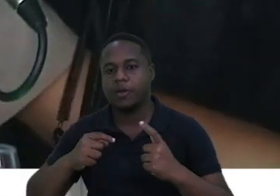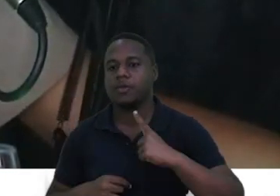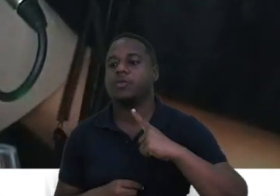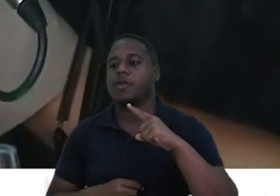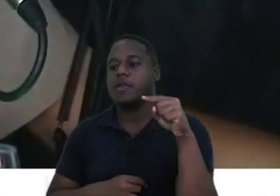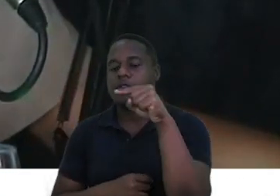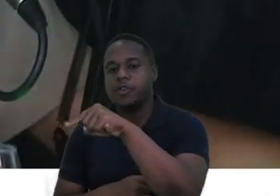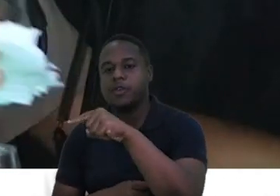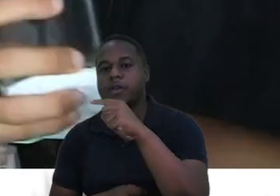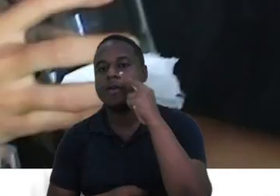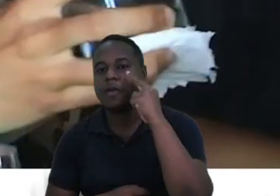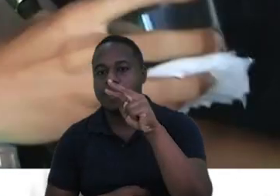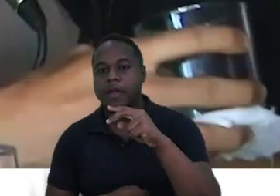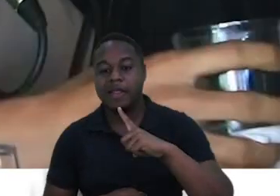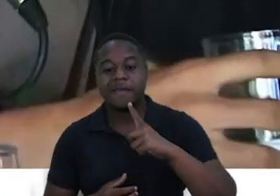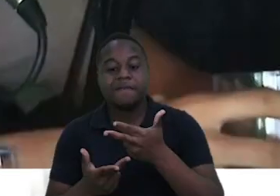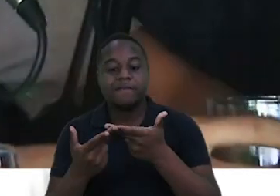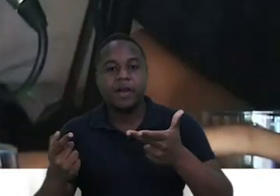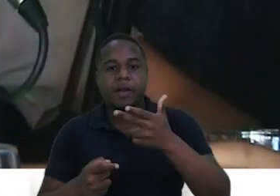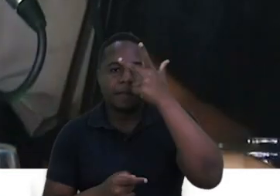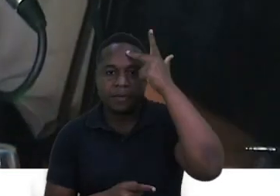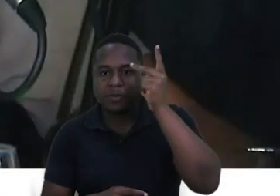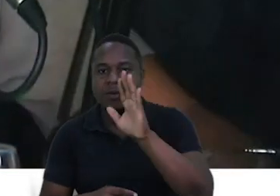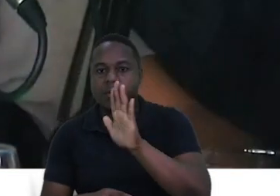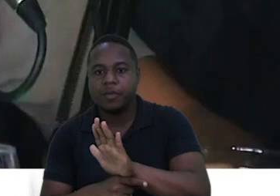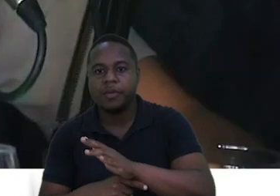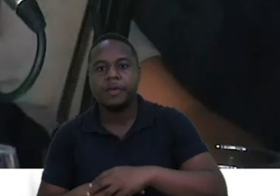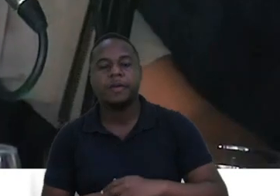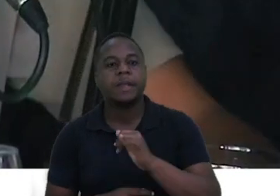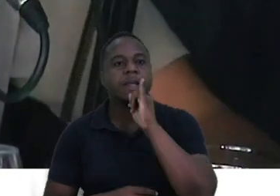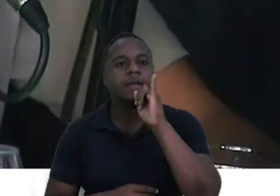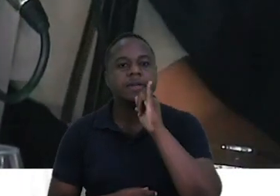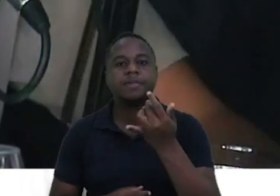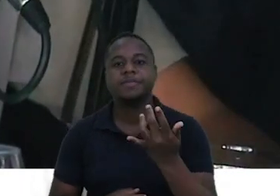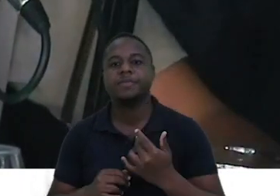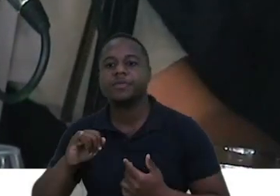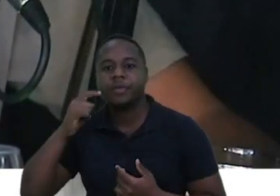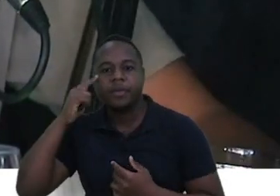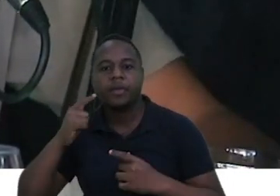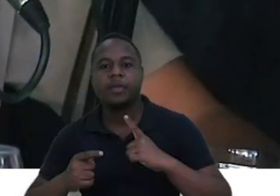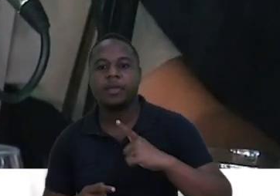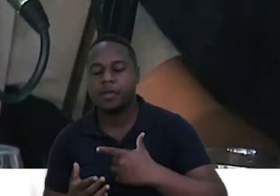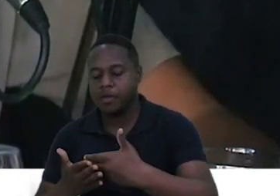tem várias pessoas que estão ali pra te ajudar. Então, você precisa preencher um formulário.